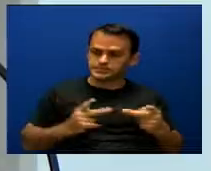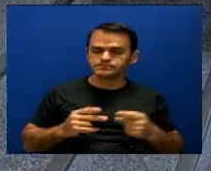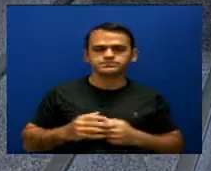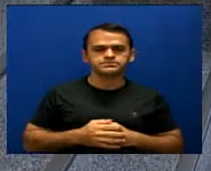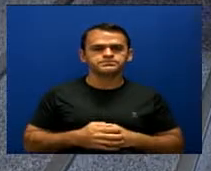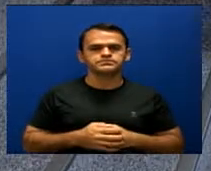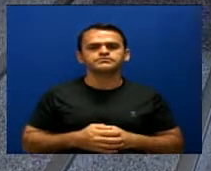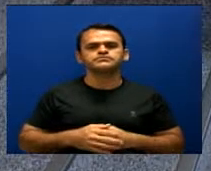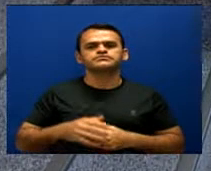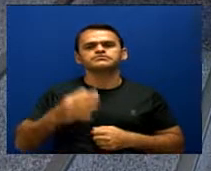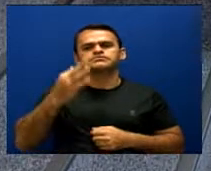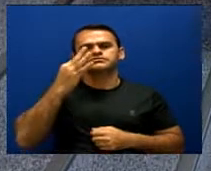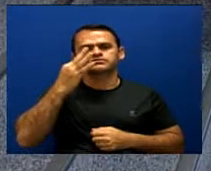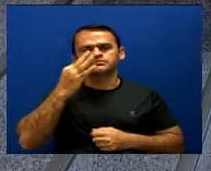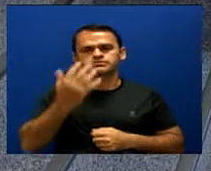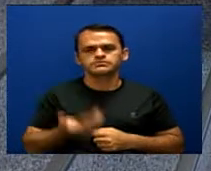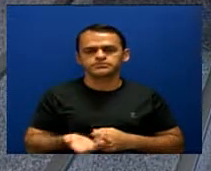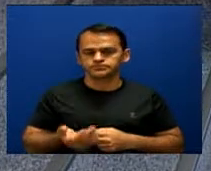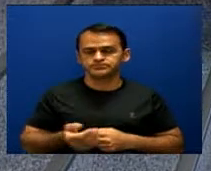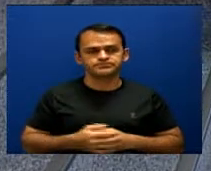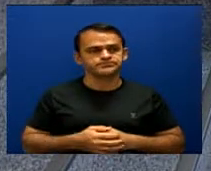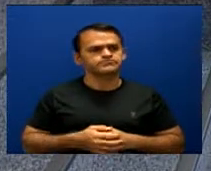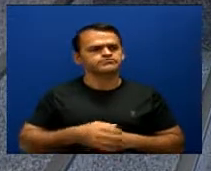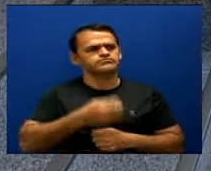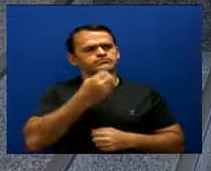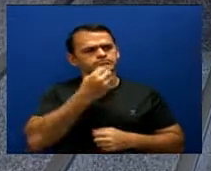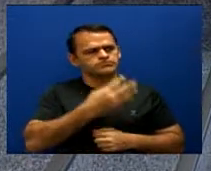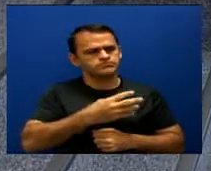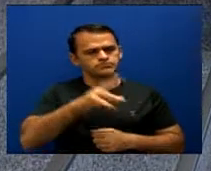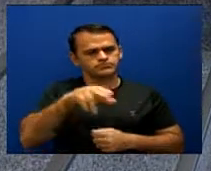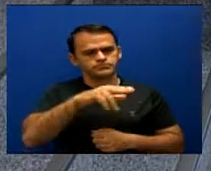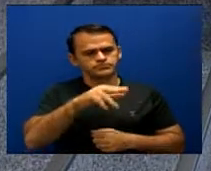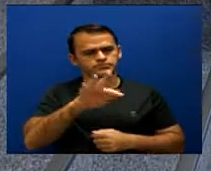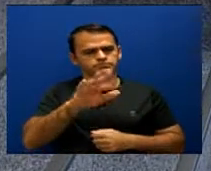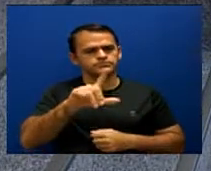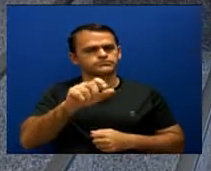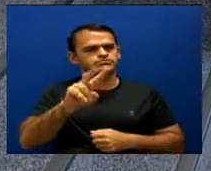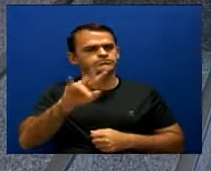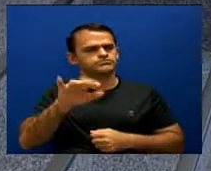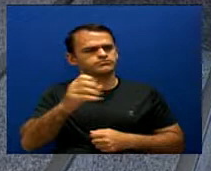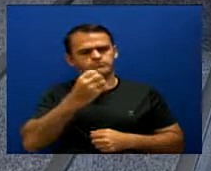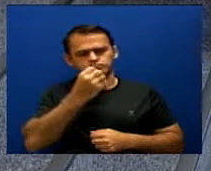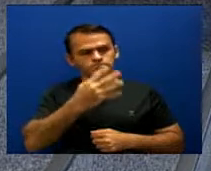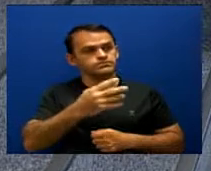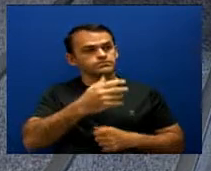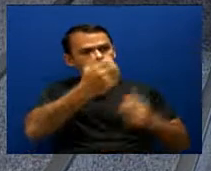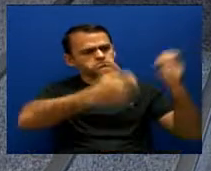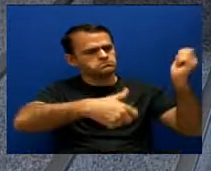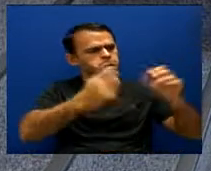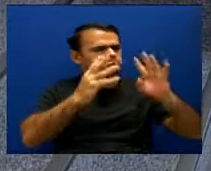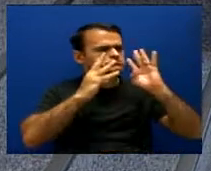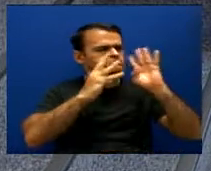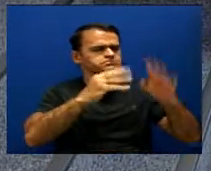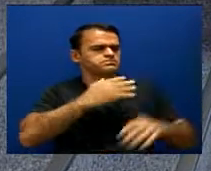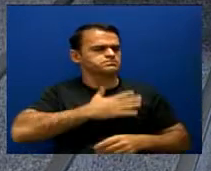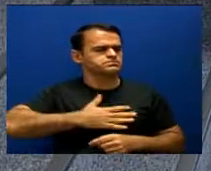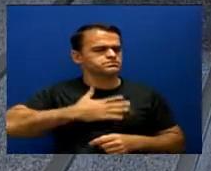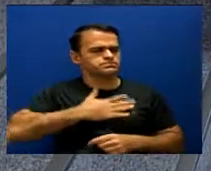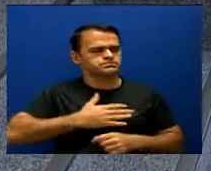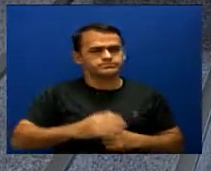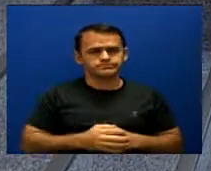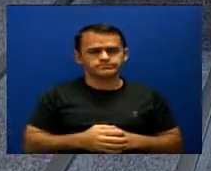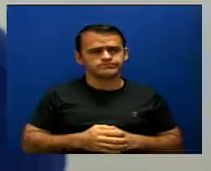Dini. Padre Flávio, satisfação imensa em tê-lo, estar ouvindo o senhor. Não quero dizer